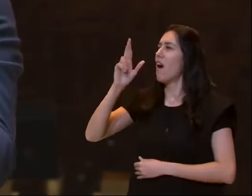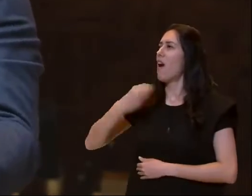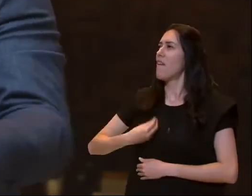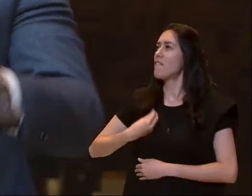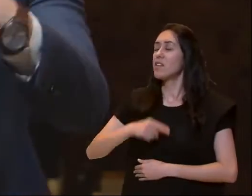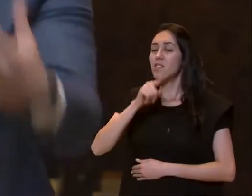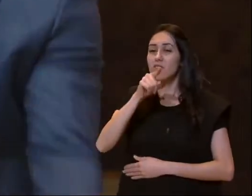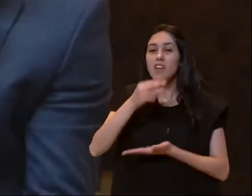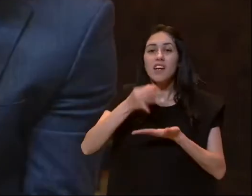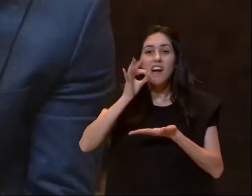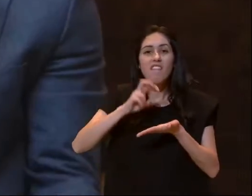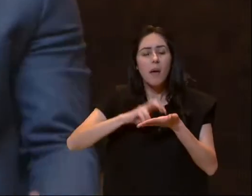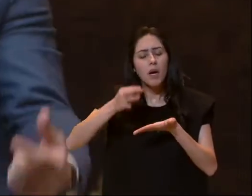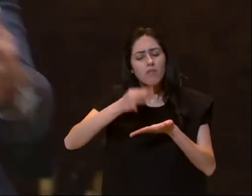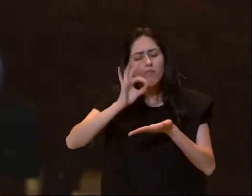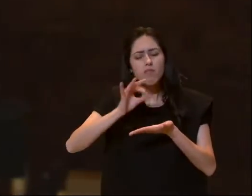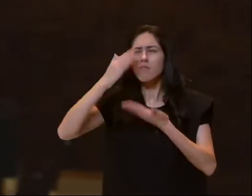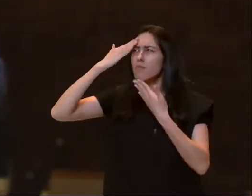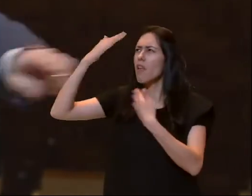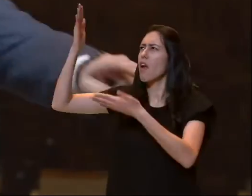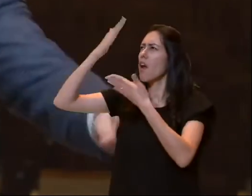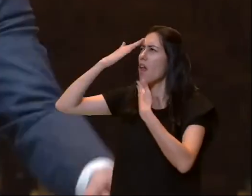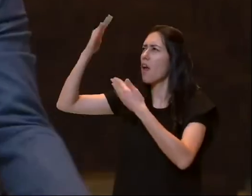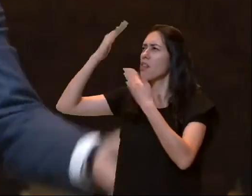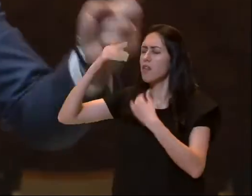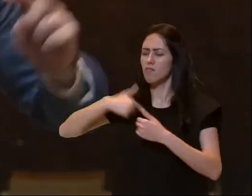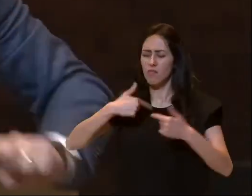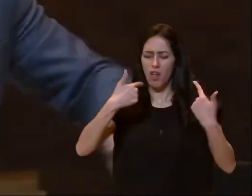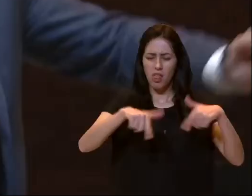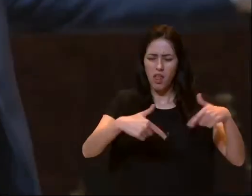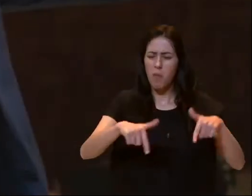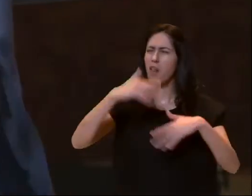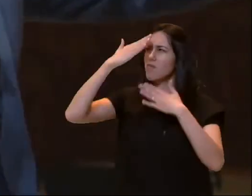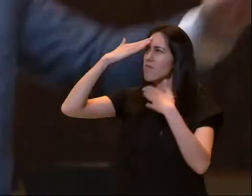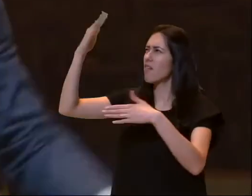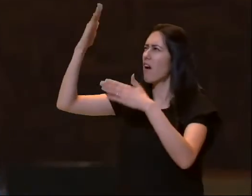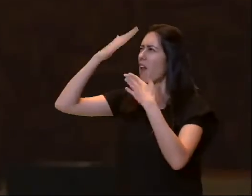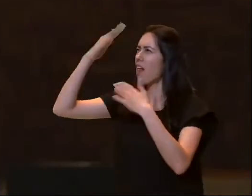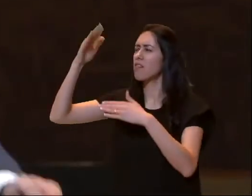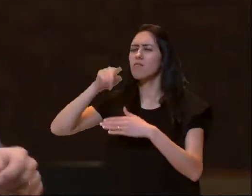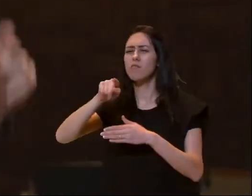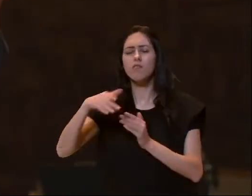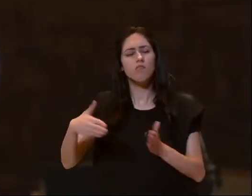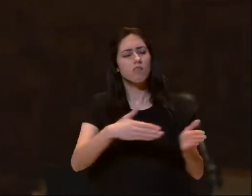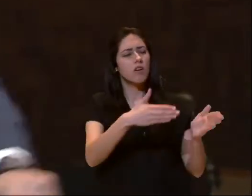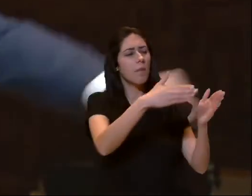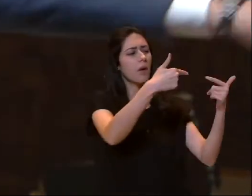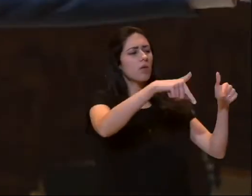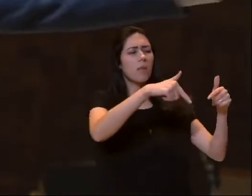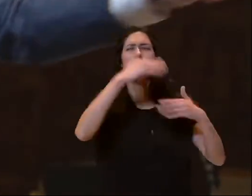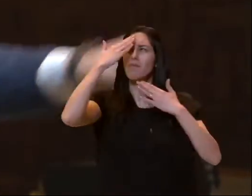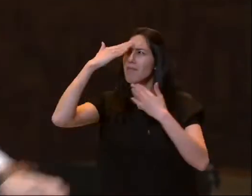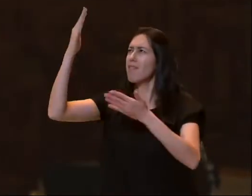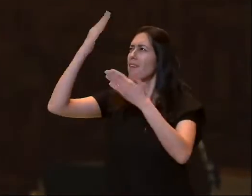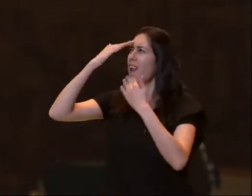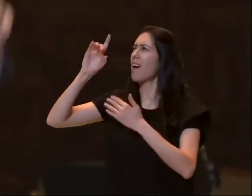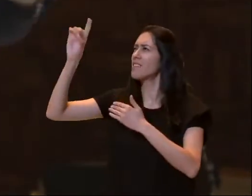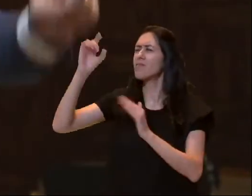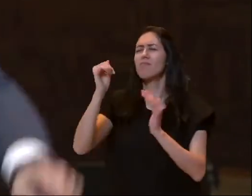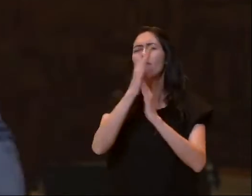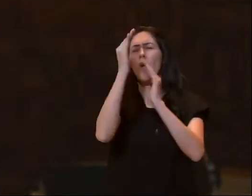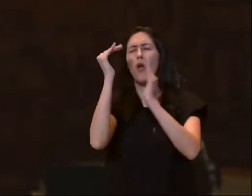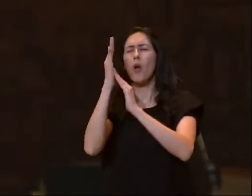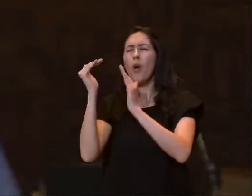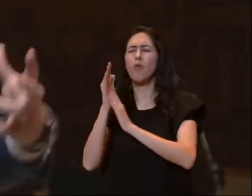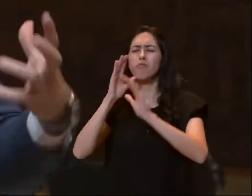da manhã. Agradeça por poder trabalhar. Agradeça no caminho do trabalho. Agradeça e coloque louvores. Você